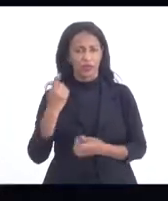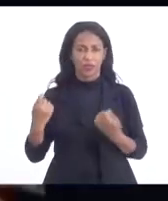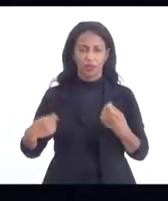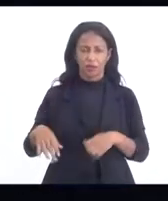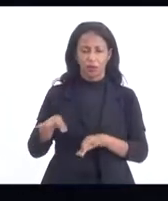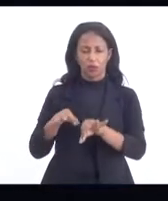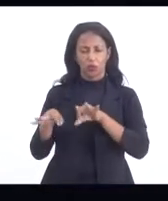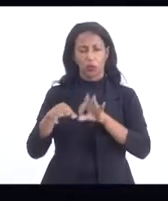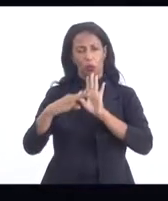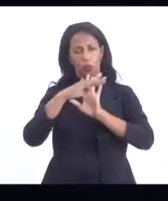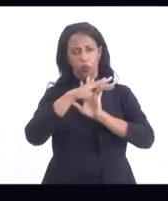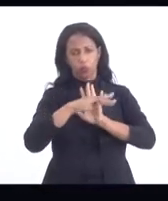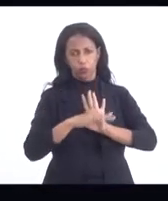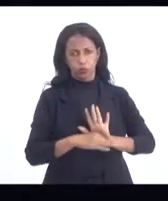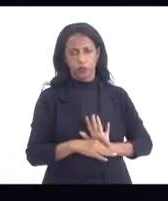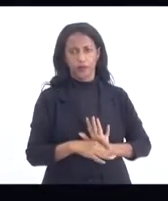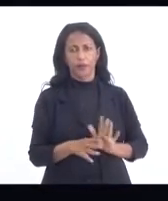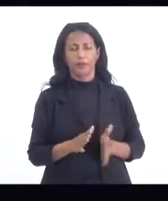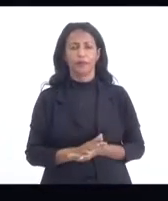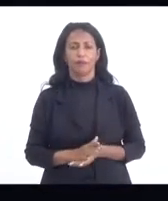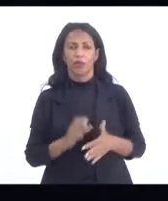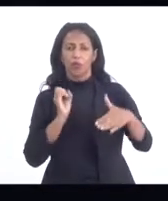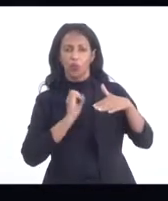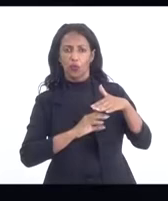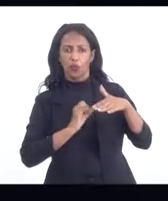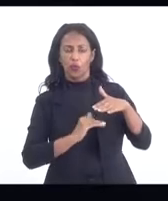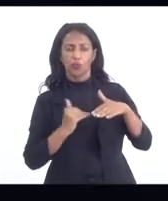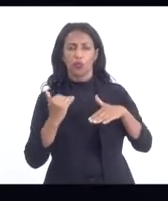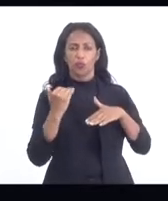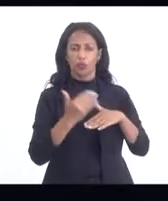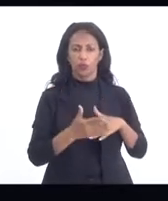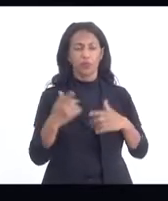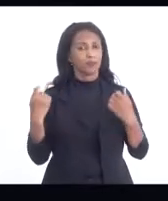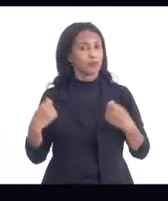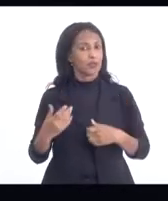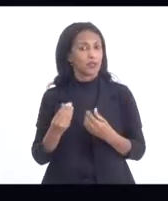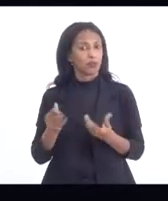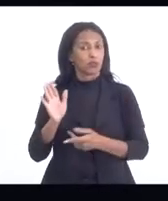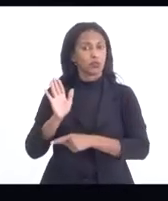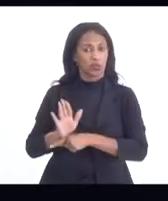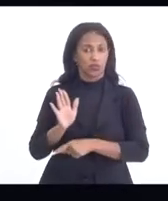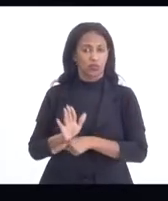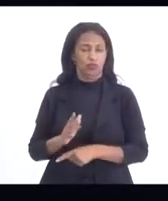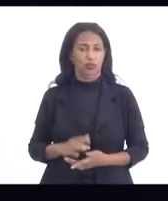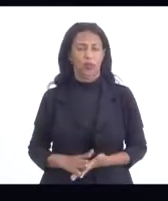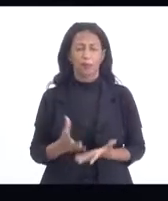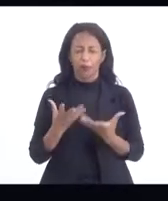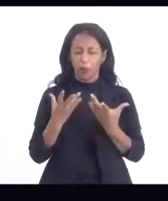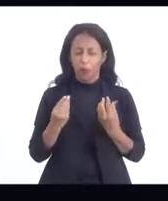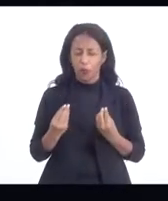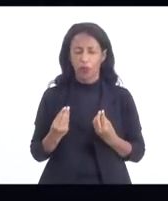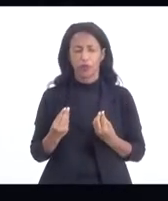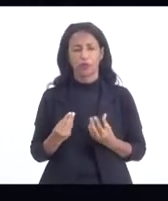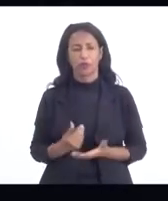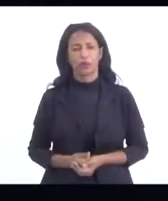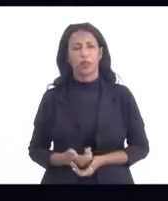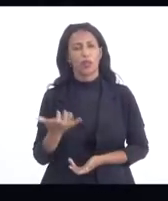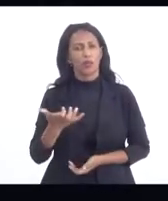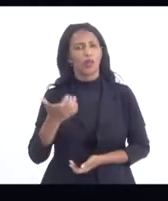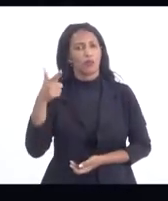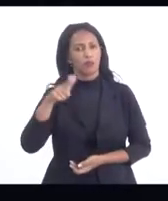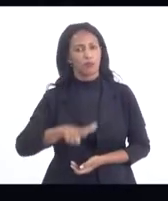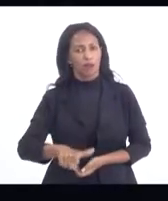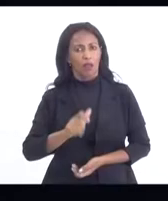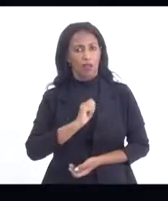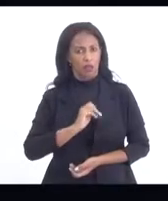desse programa do Fundo Soberano, a gente precisa muito de ajuda, muito mesmo. Então, eu quero mais uma vez,